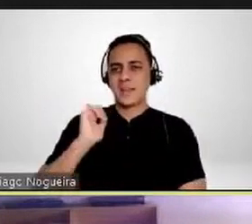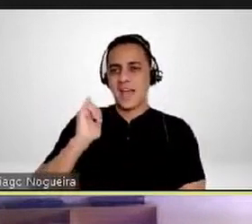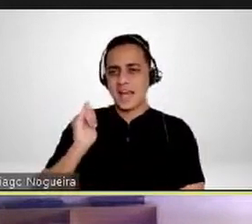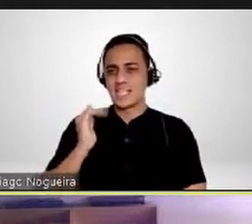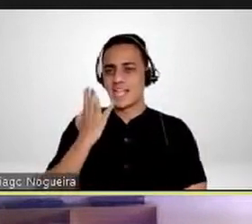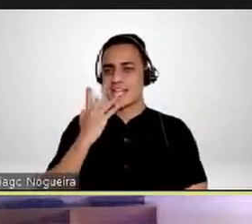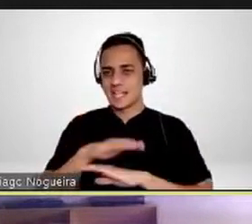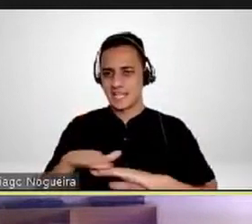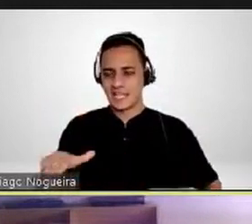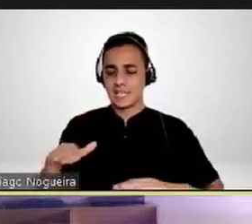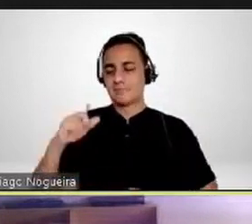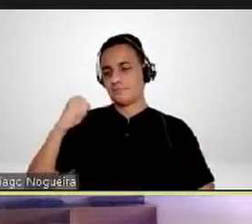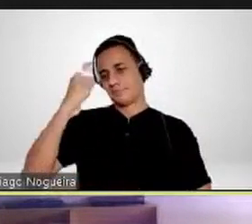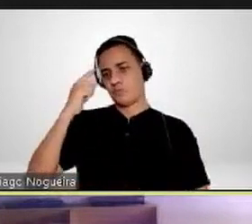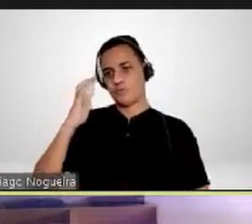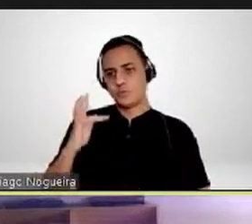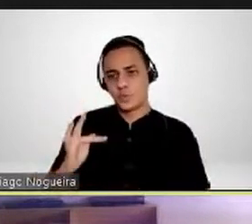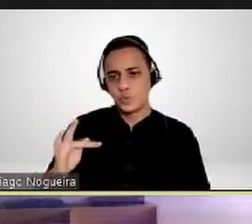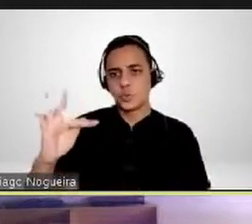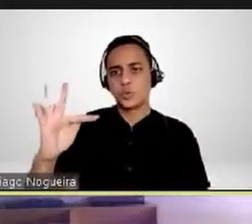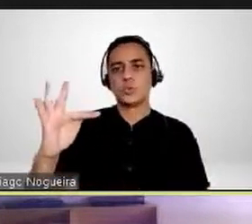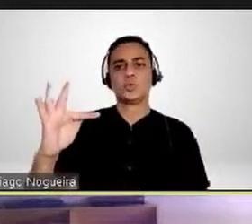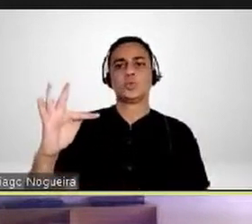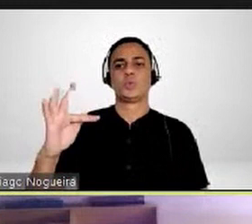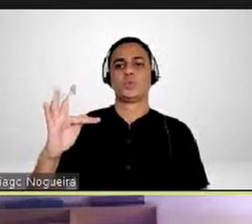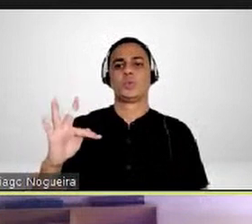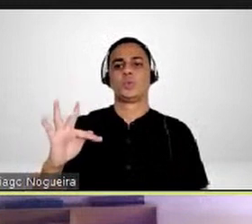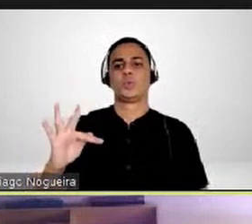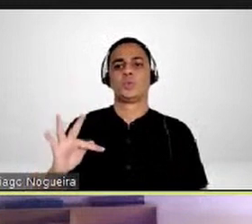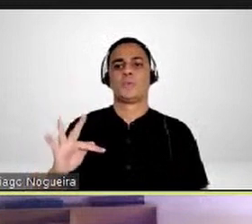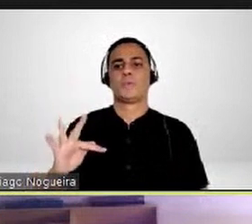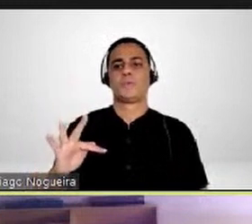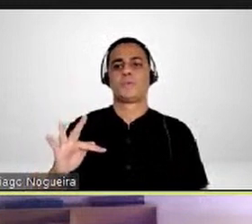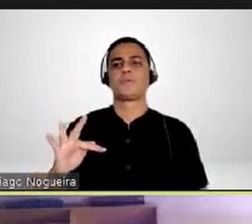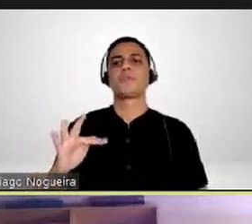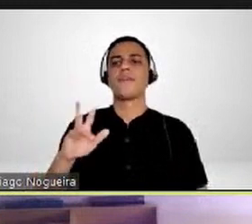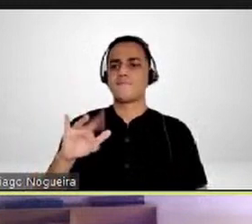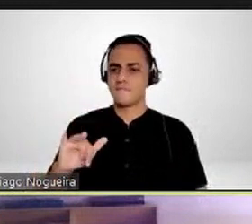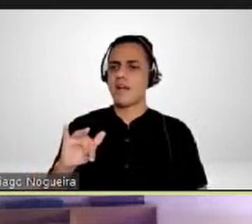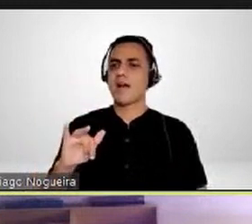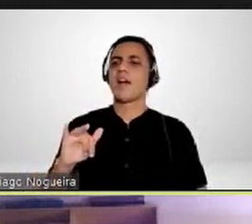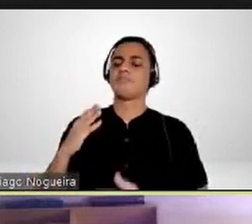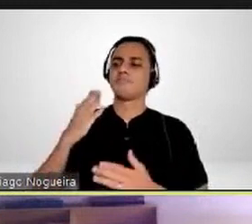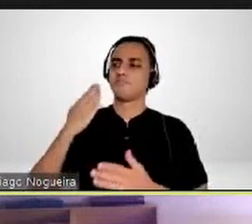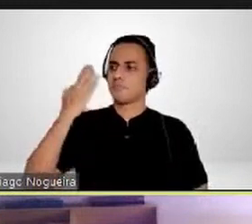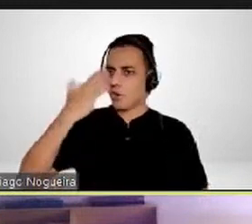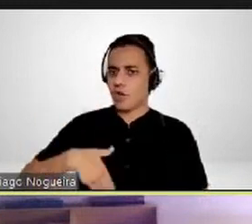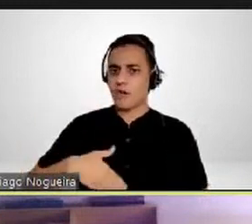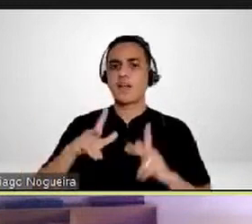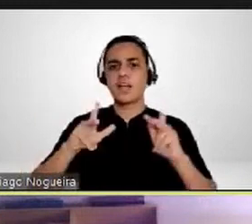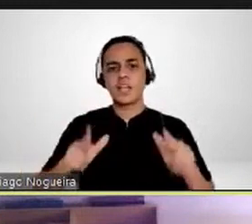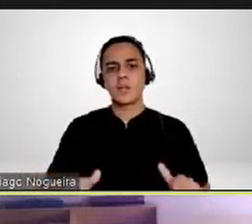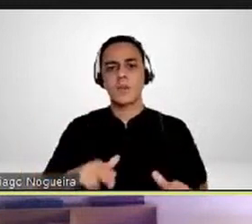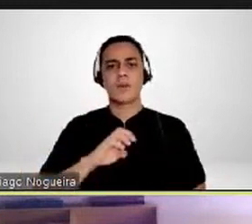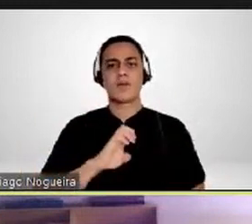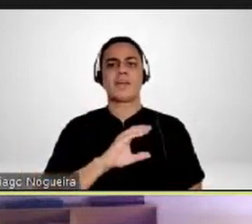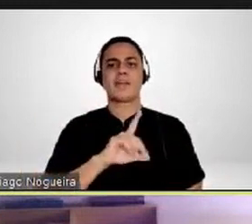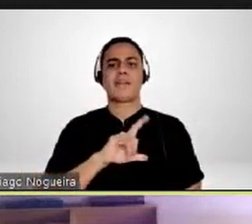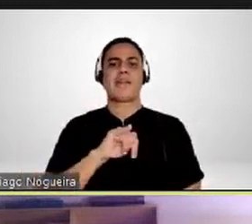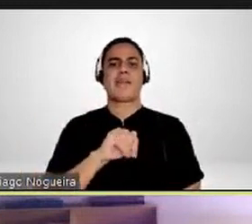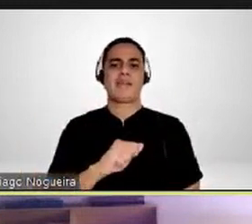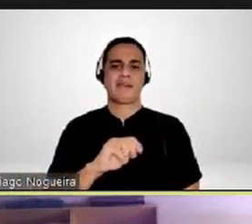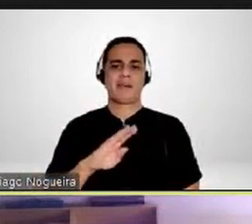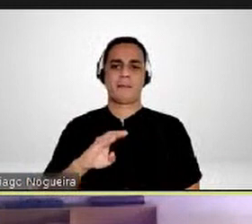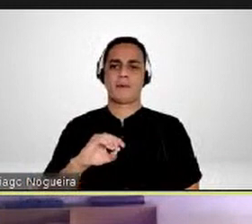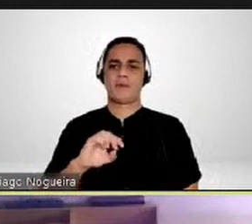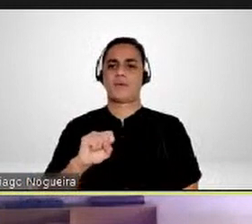pandêmico, no futuro, né, dessa comunidade, serão testemunhos, como nos diz Ecleia Bossi no livro Tempo Vivo da Memória.